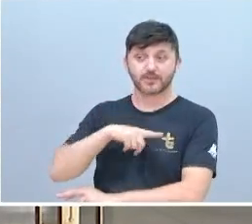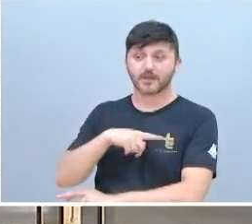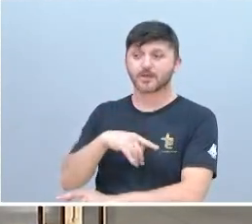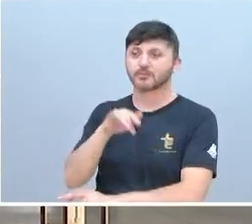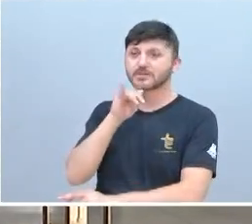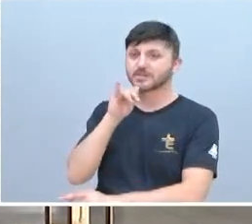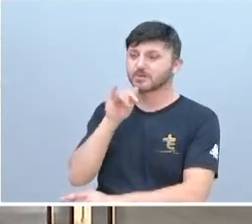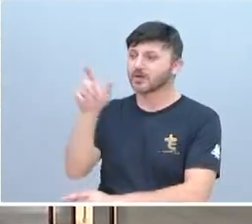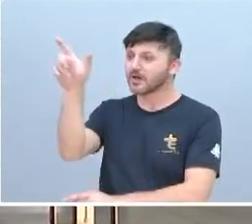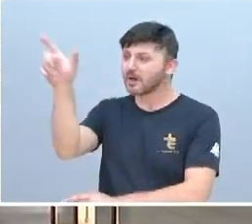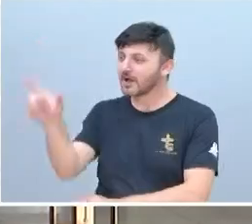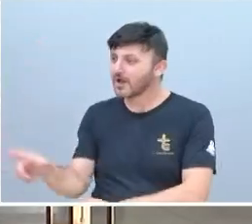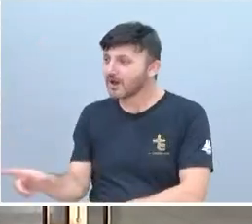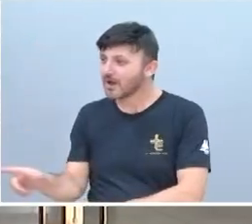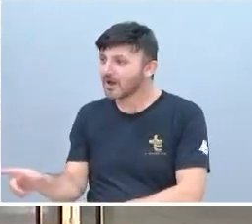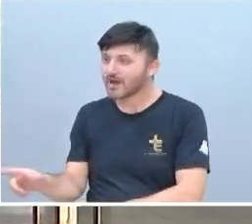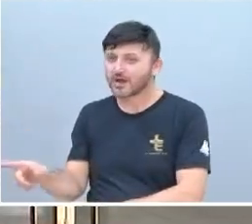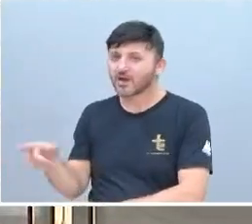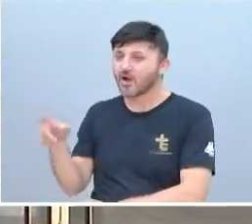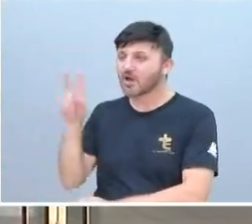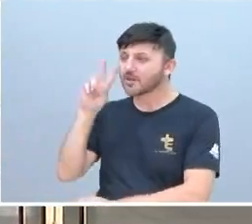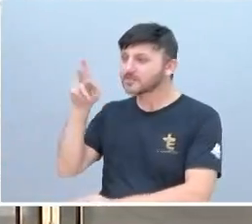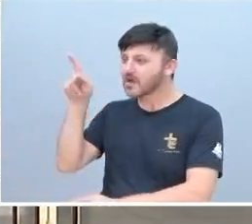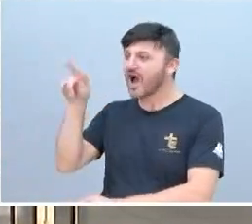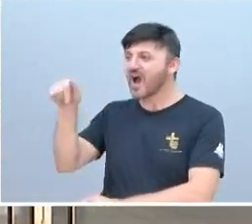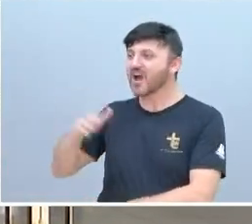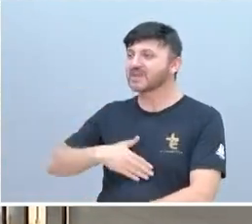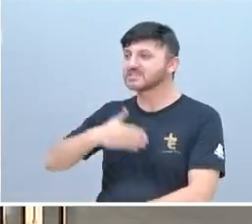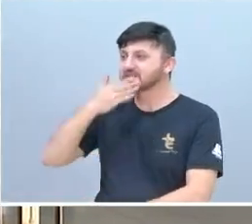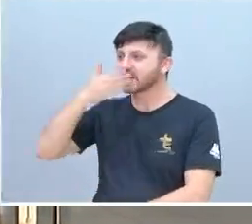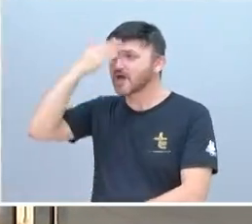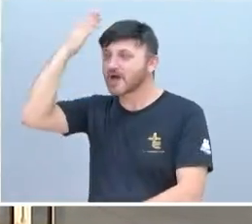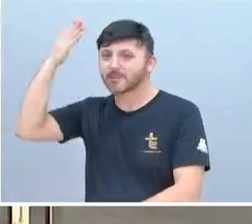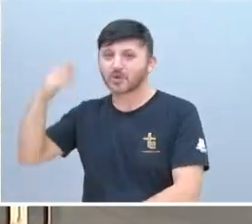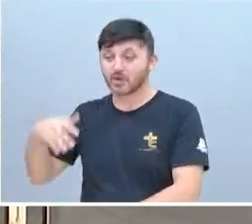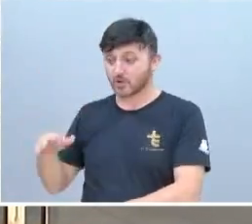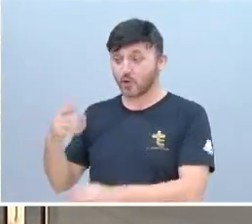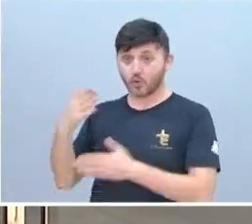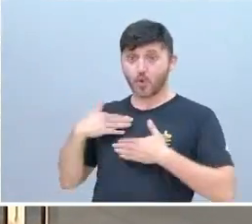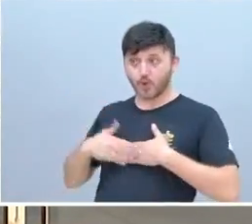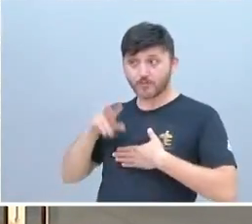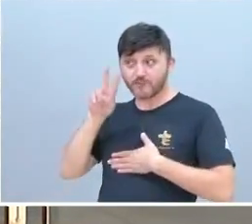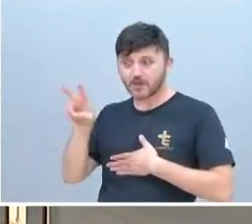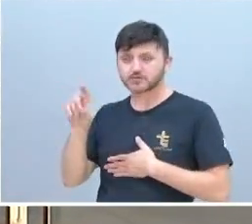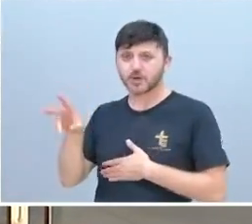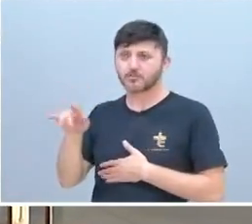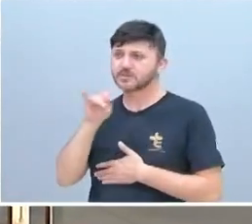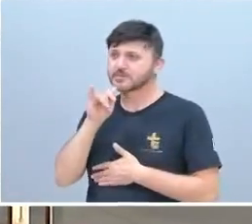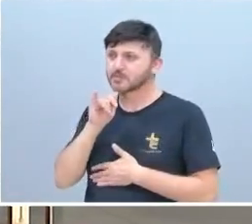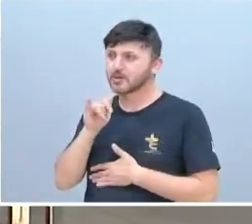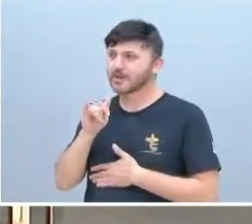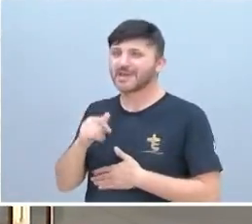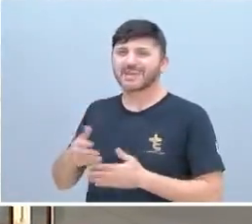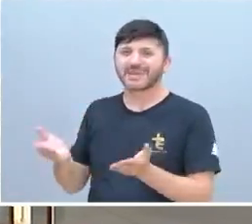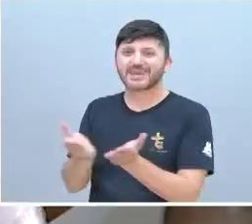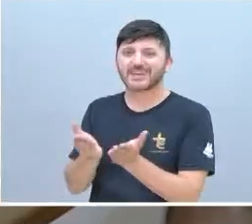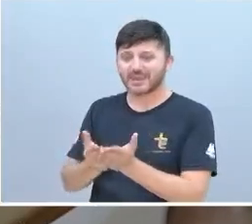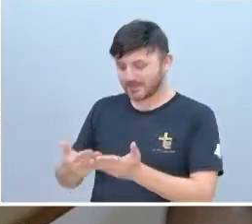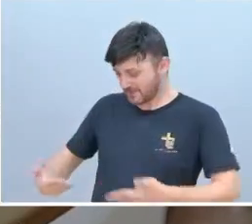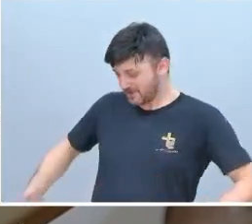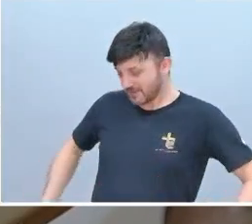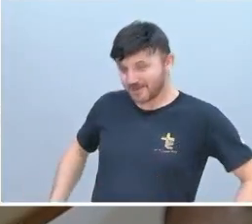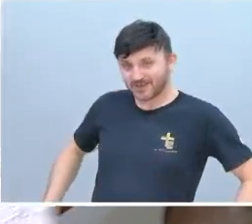Esse é islâmico, esse é aquilo. Eu estou dizendo externamente. Aí você vai dizer, lá vem o padre falar do